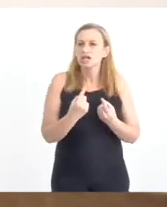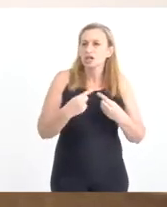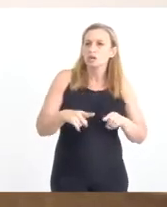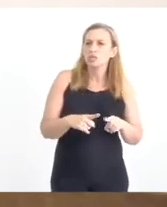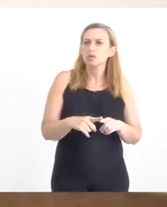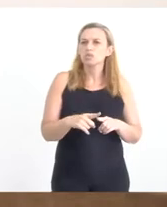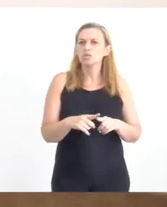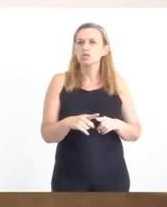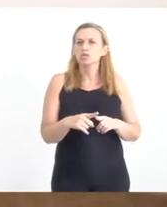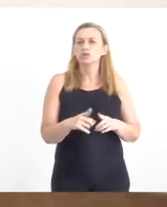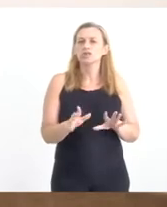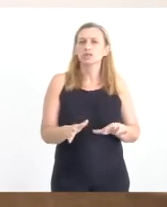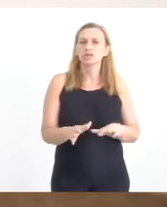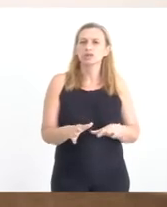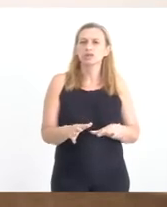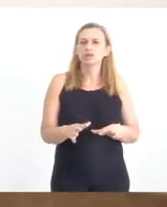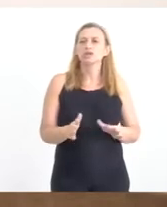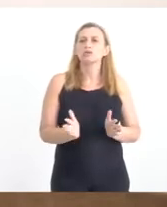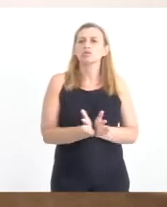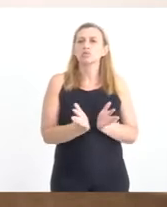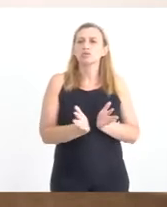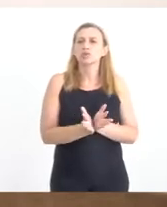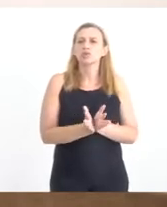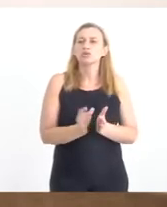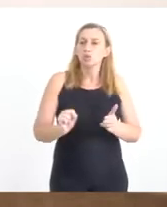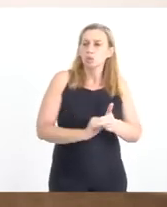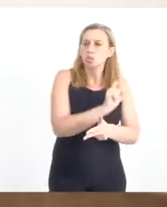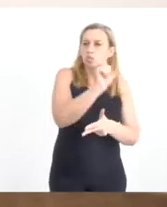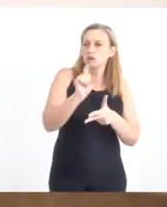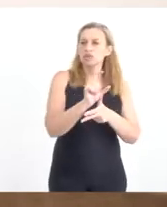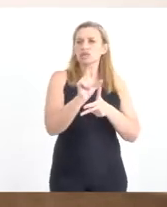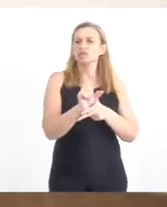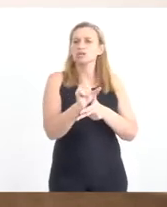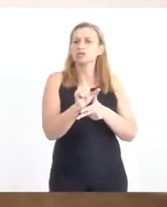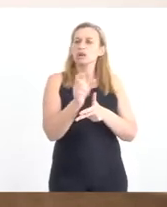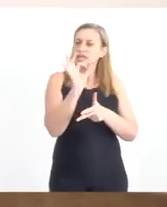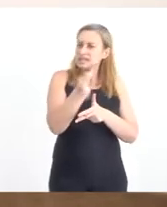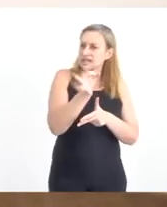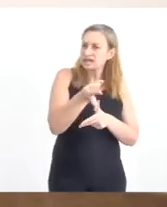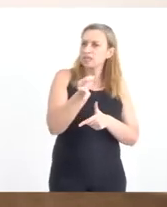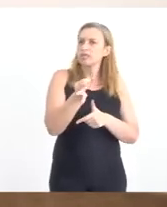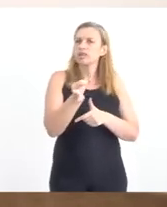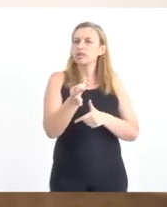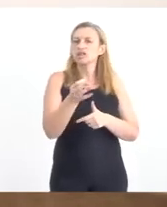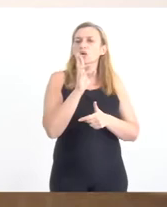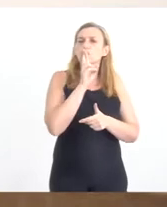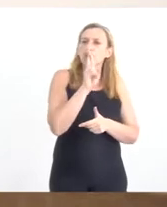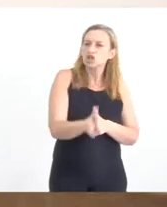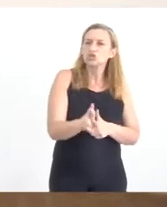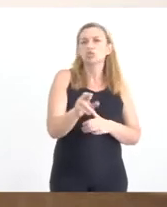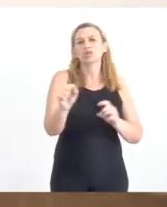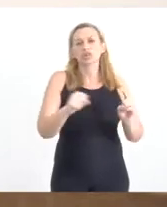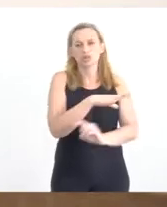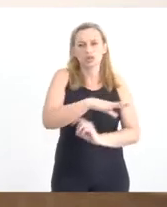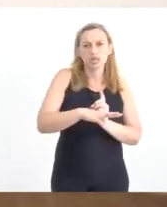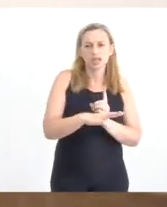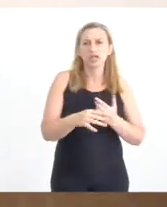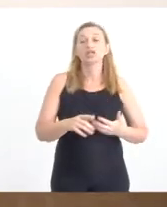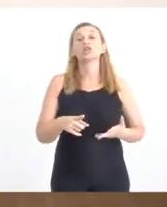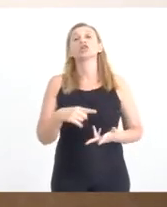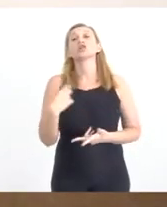ao poder executivo para a gente de fato trazer uma resposta à sociedade